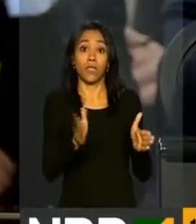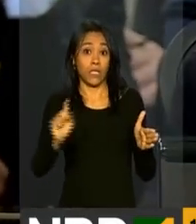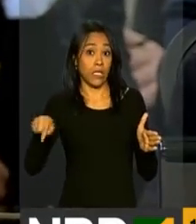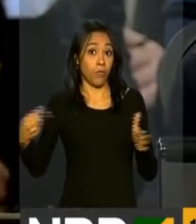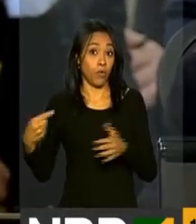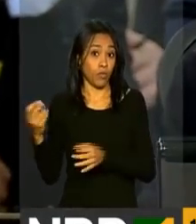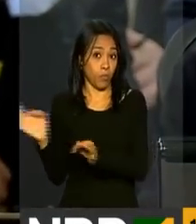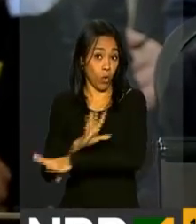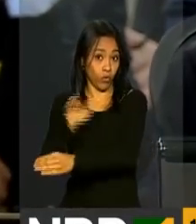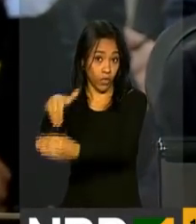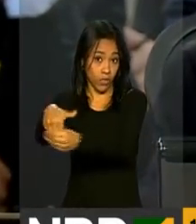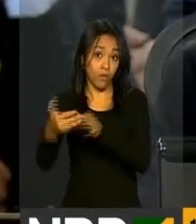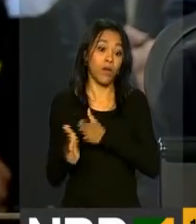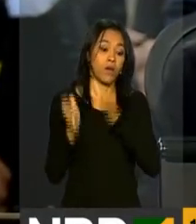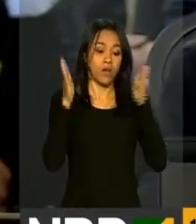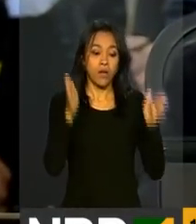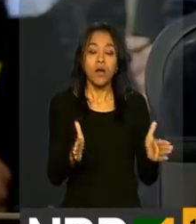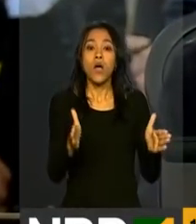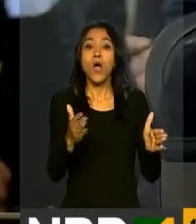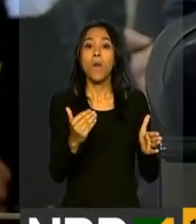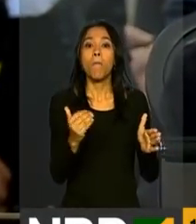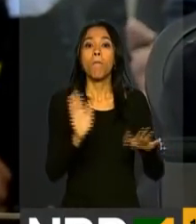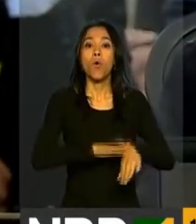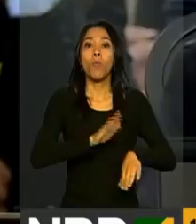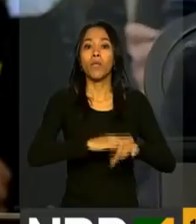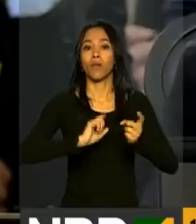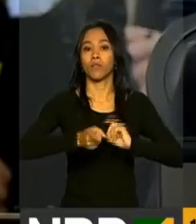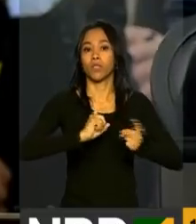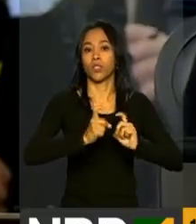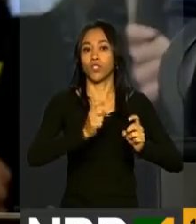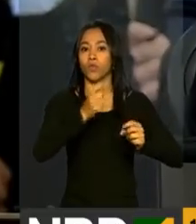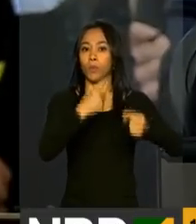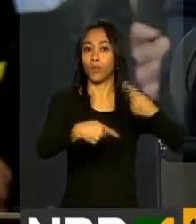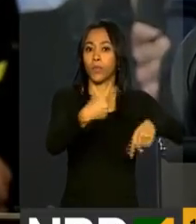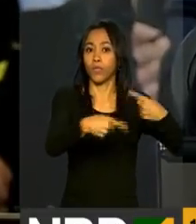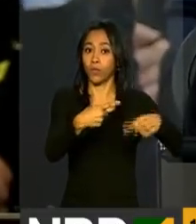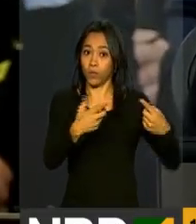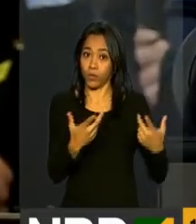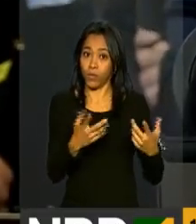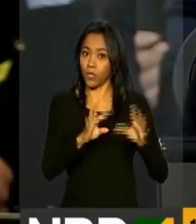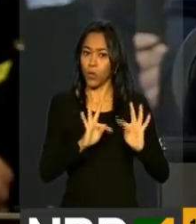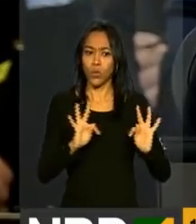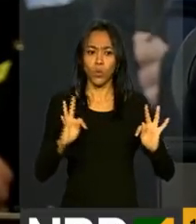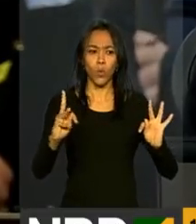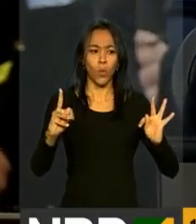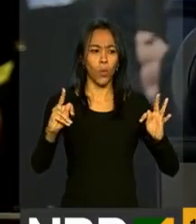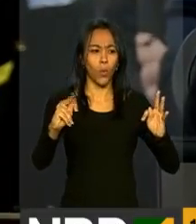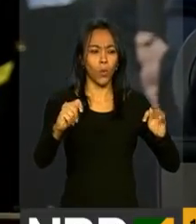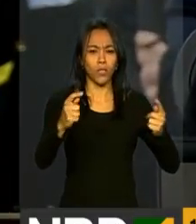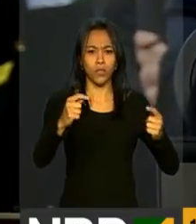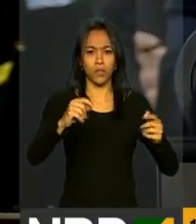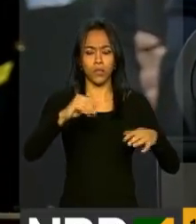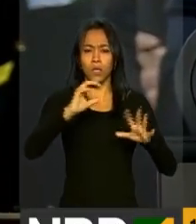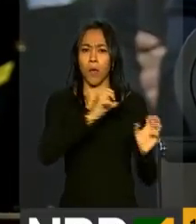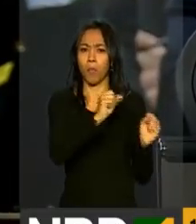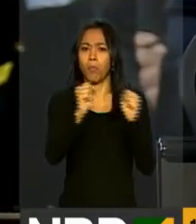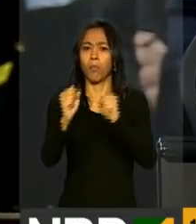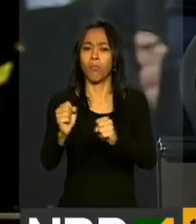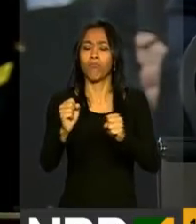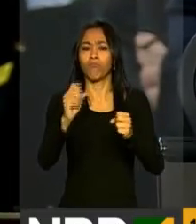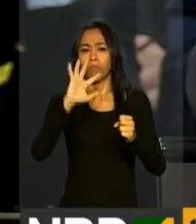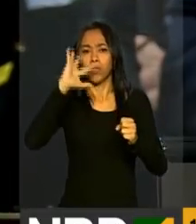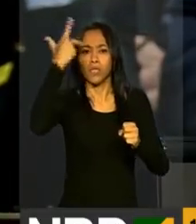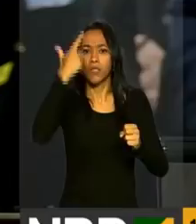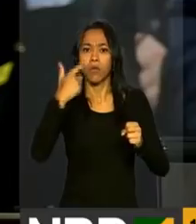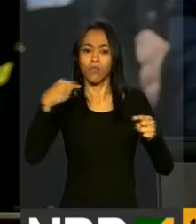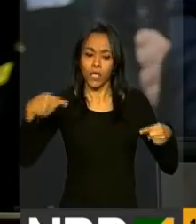eleição o chamado momento político administrativo em que todas as forças devem convergir para aquilo que foi o contorno